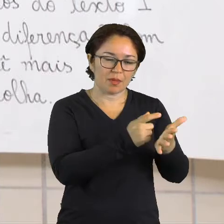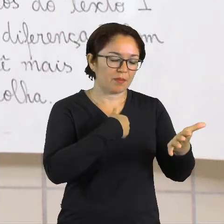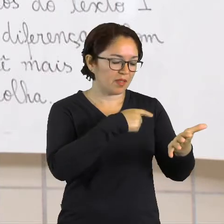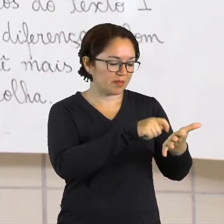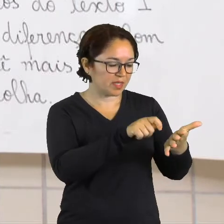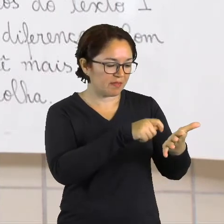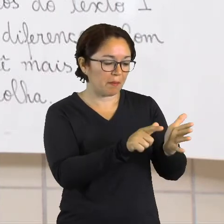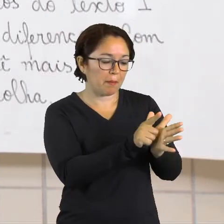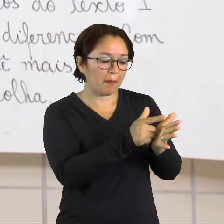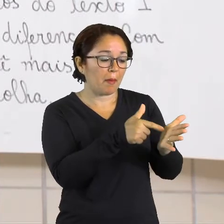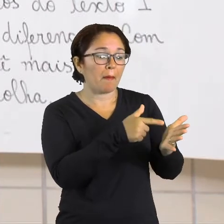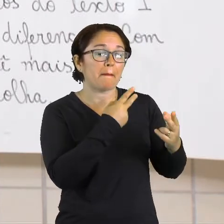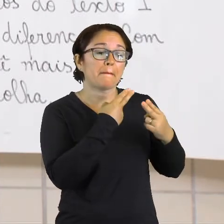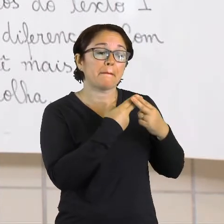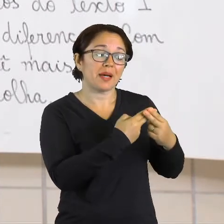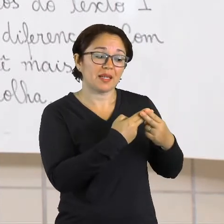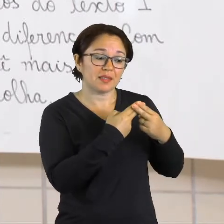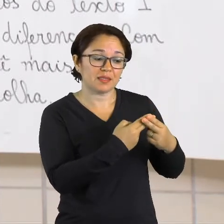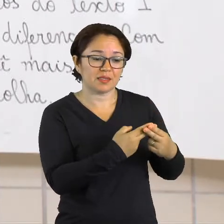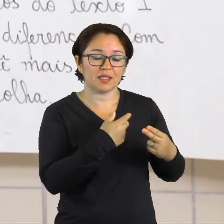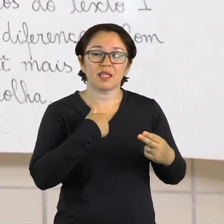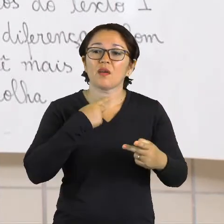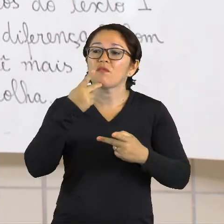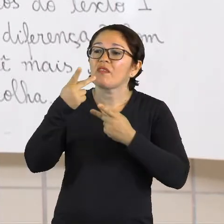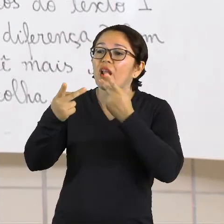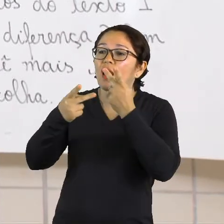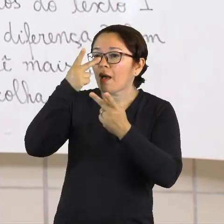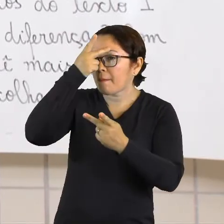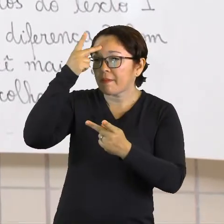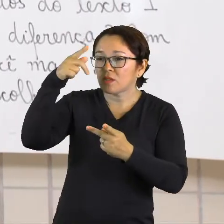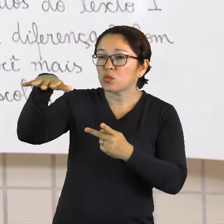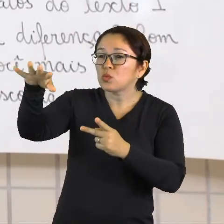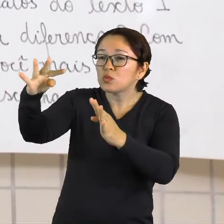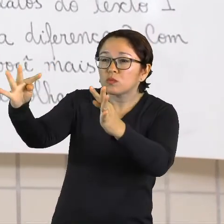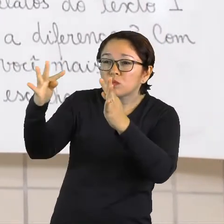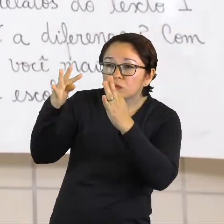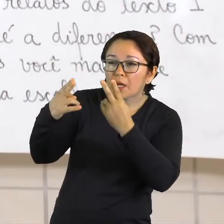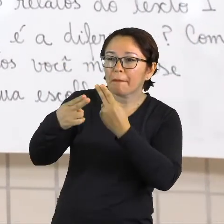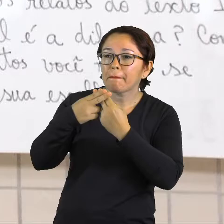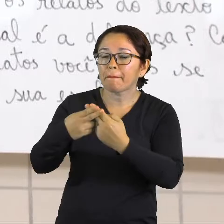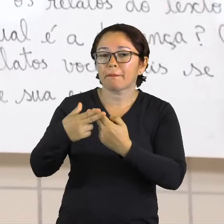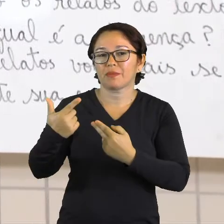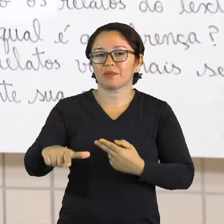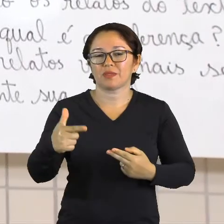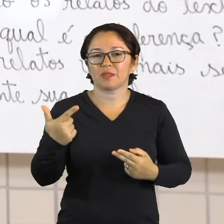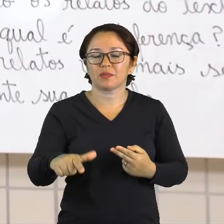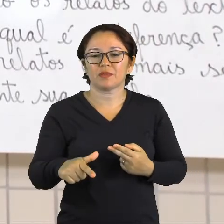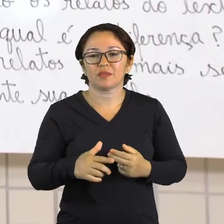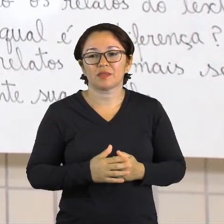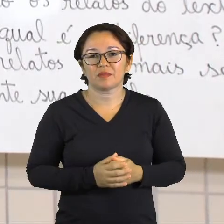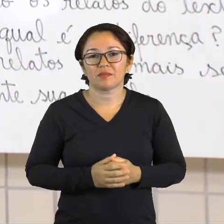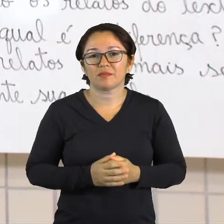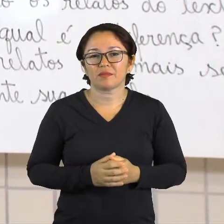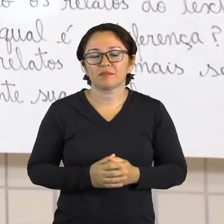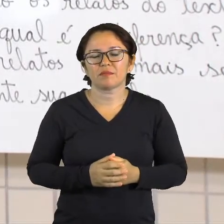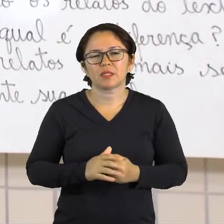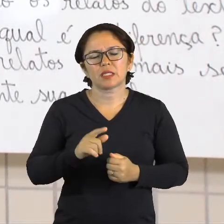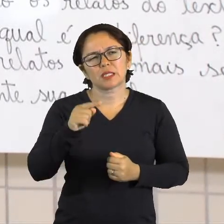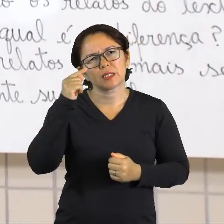pessoas. Você concorda com essa afirmação dela? Comente. Também é uma pergunta opinativa que você